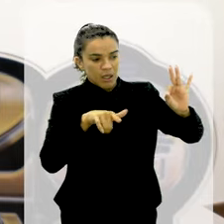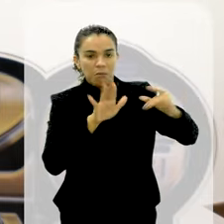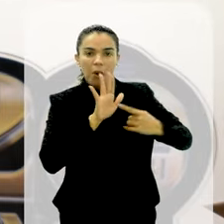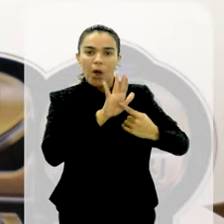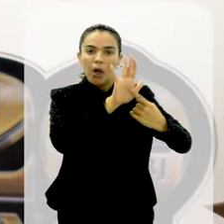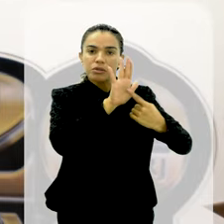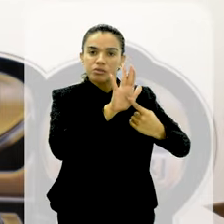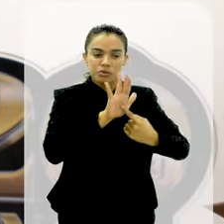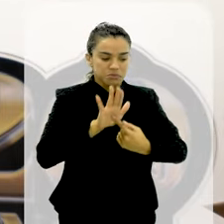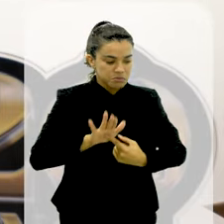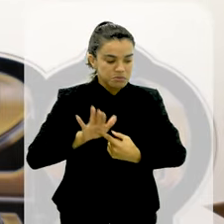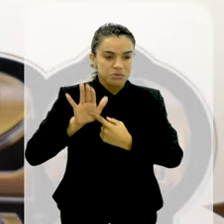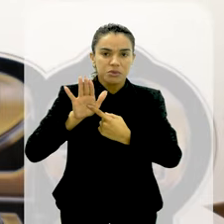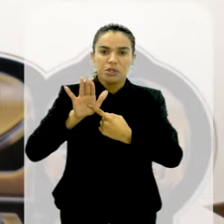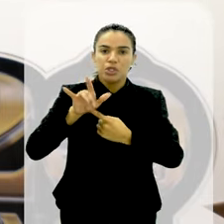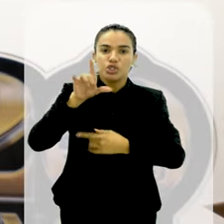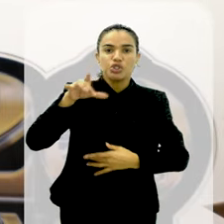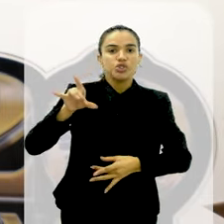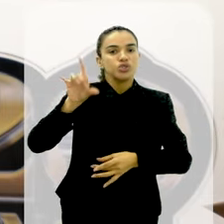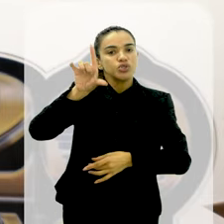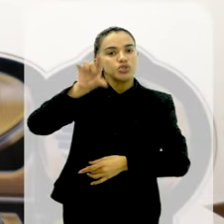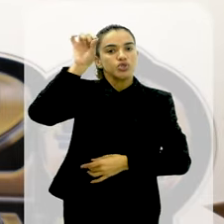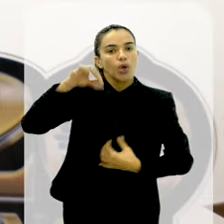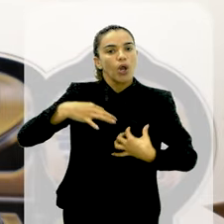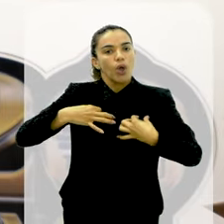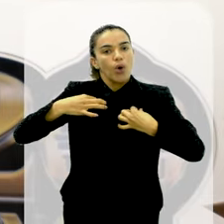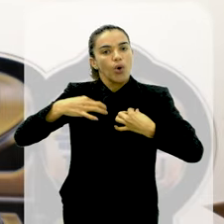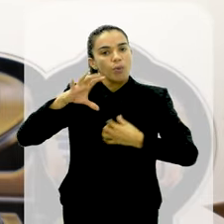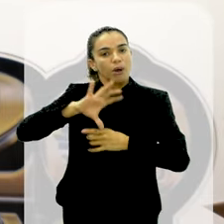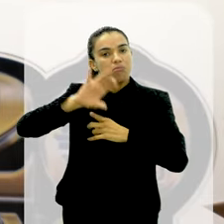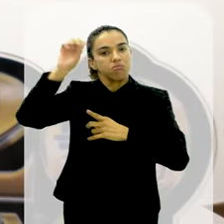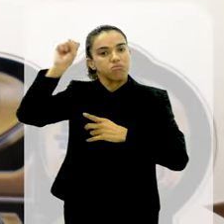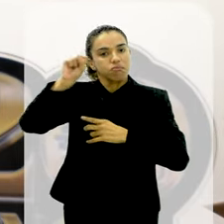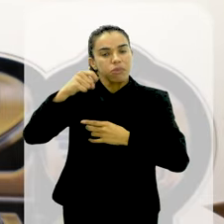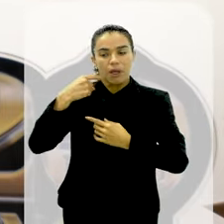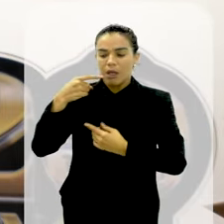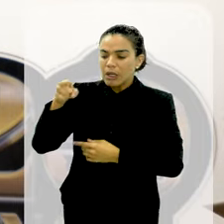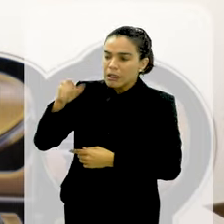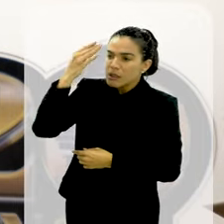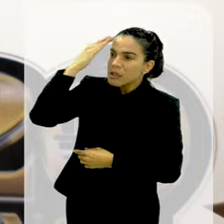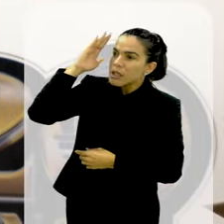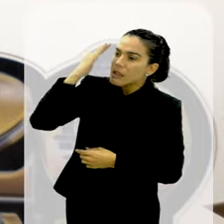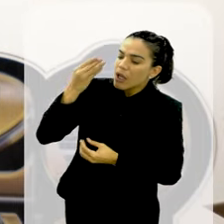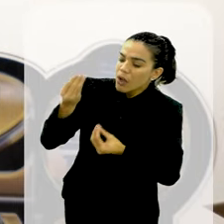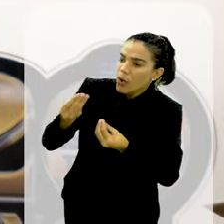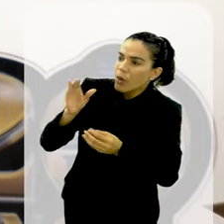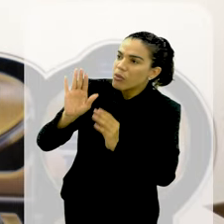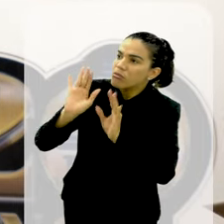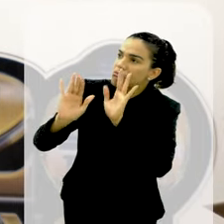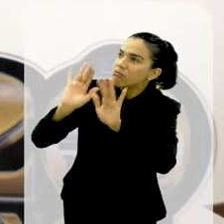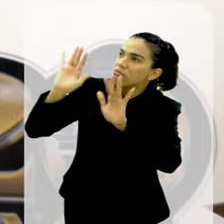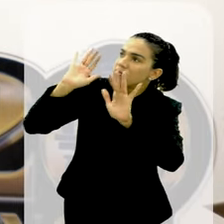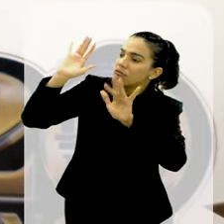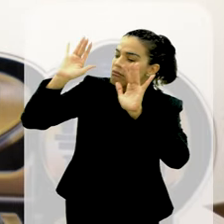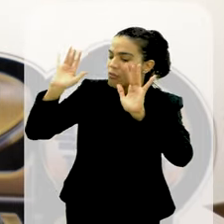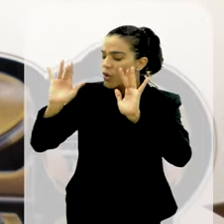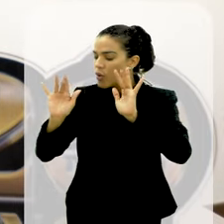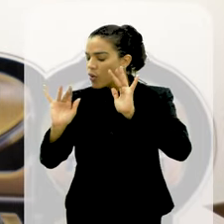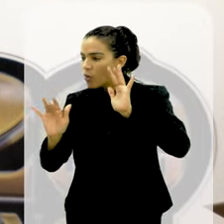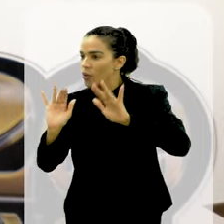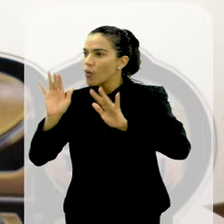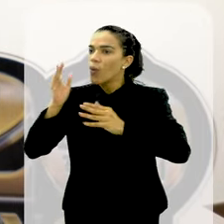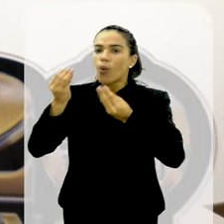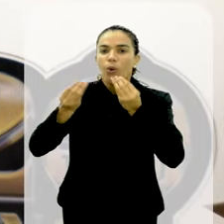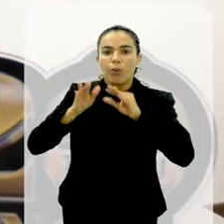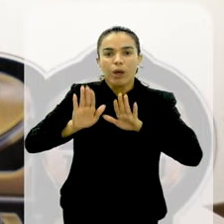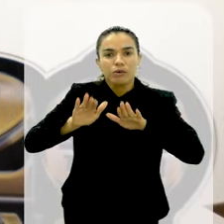faz uma escolha, você escolhe as campeãs e você deixa a pessoa entender, encostar, saber como